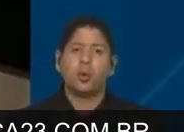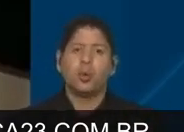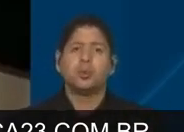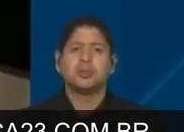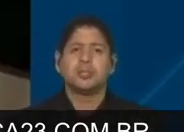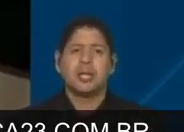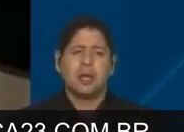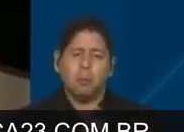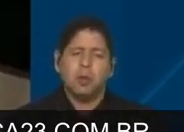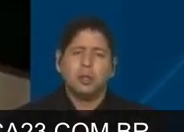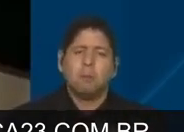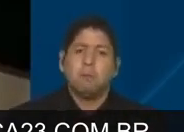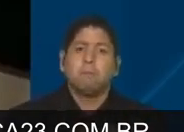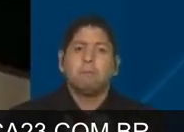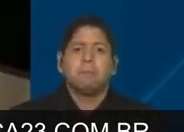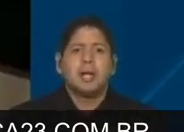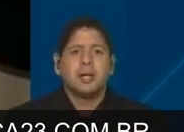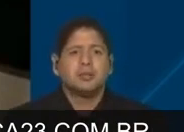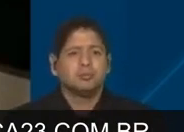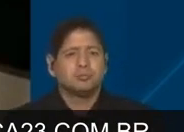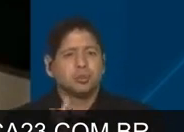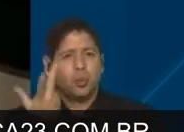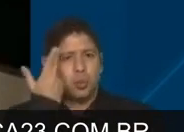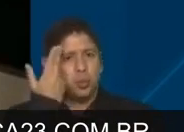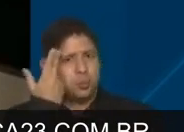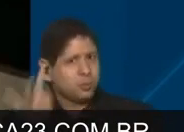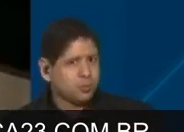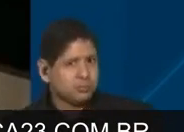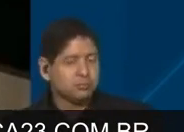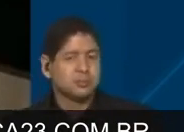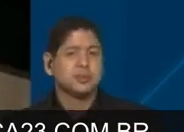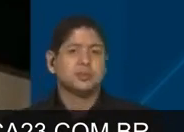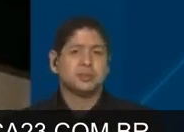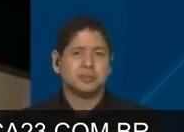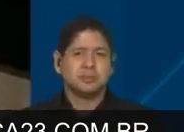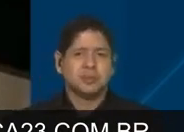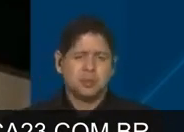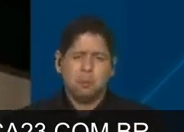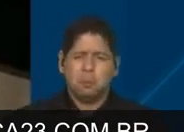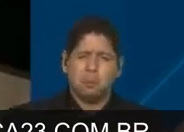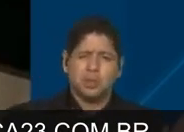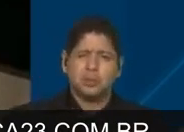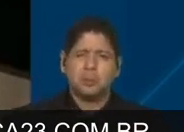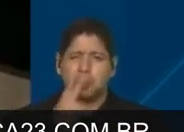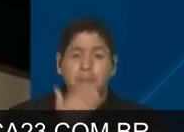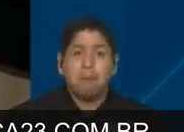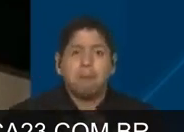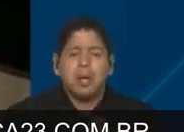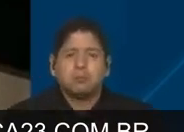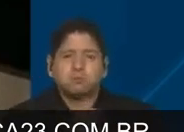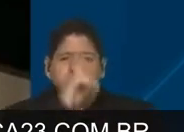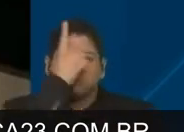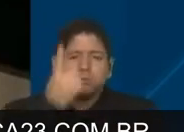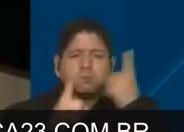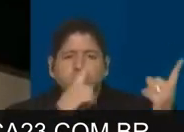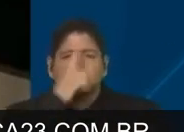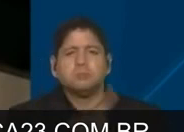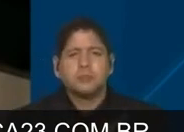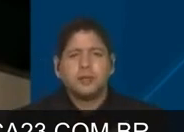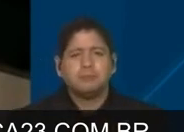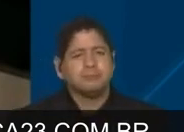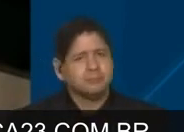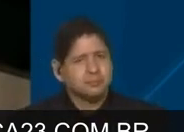onde os golpes são cada dia mais comuns, né, e os bandidos são cada vez mais criativos.